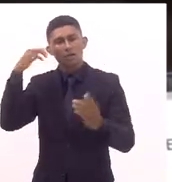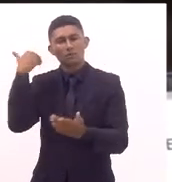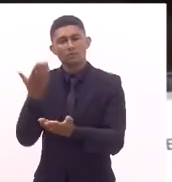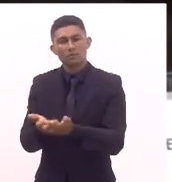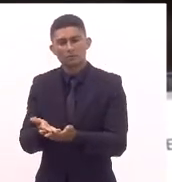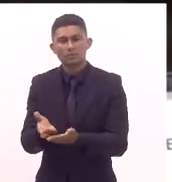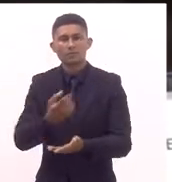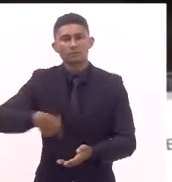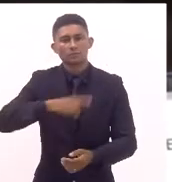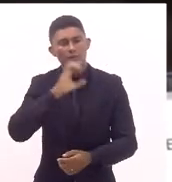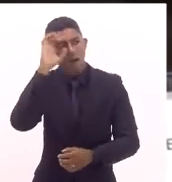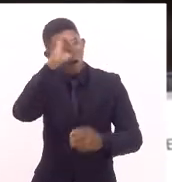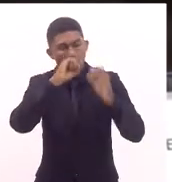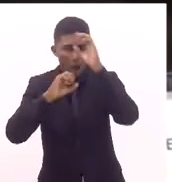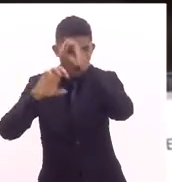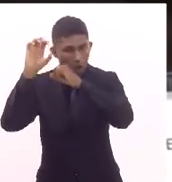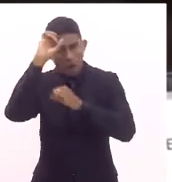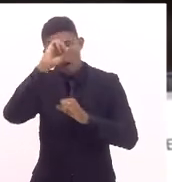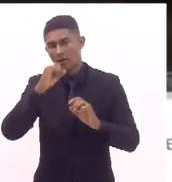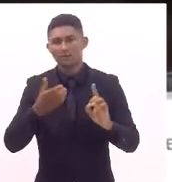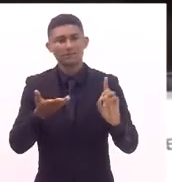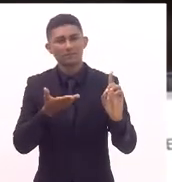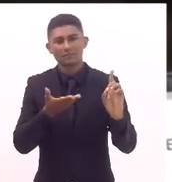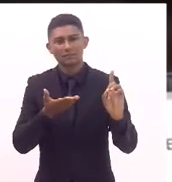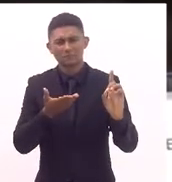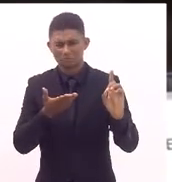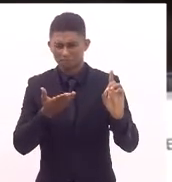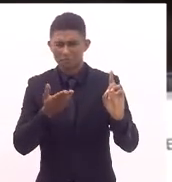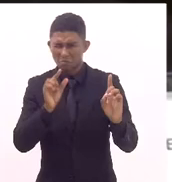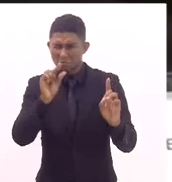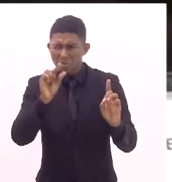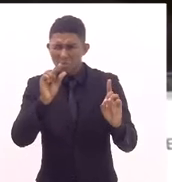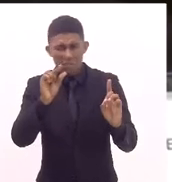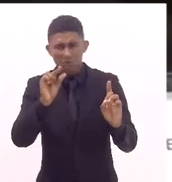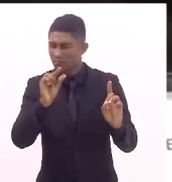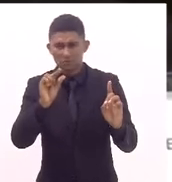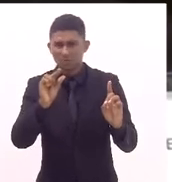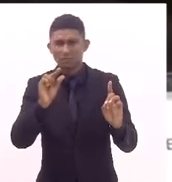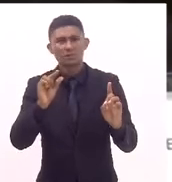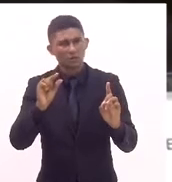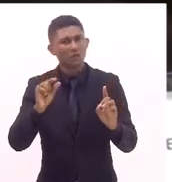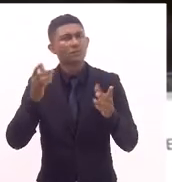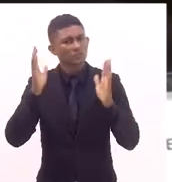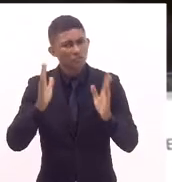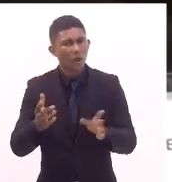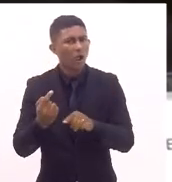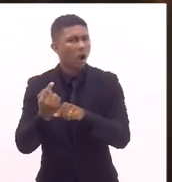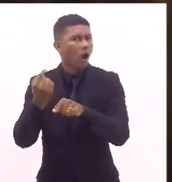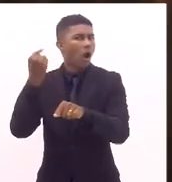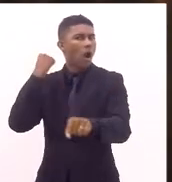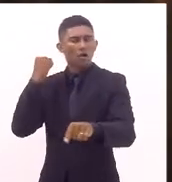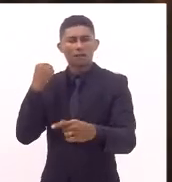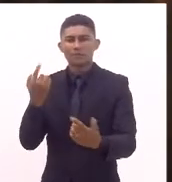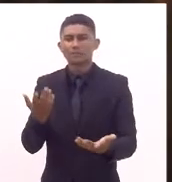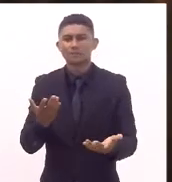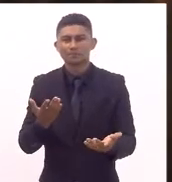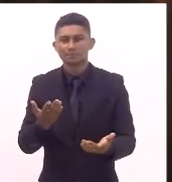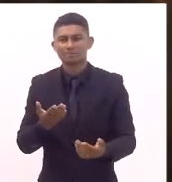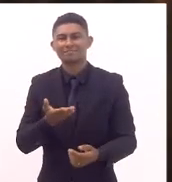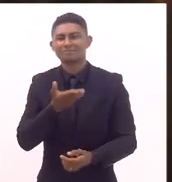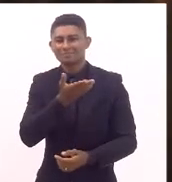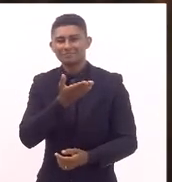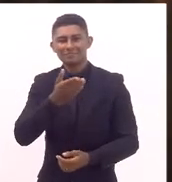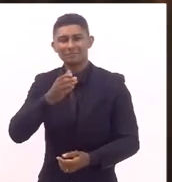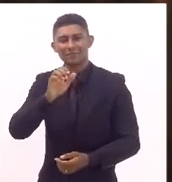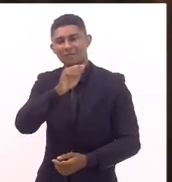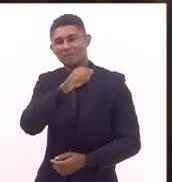aprendizado sábio que não é da agora o presidente André Ceciliano falou em Bennett